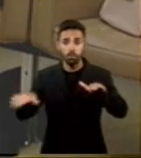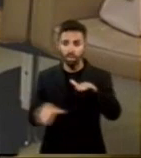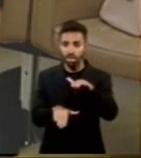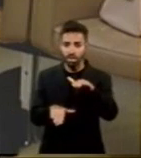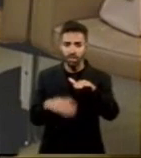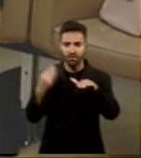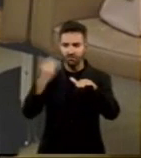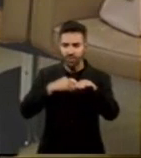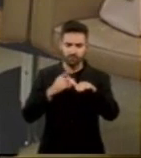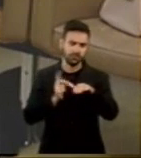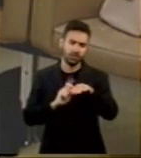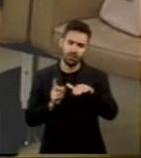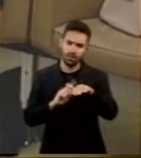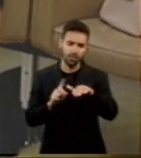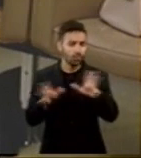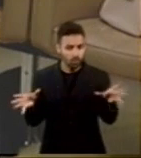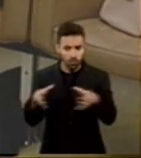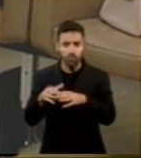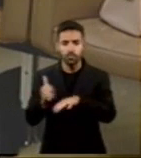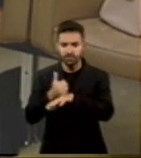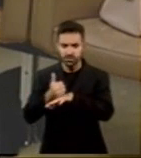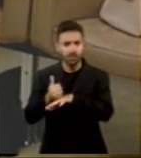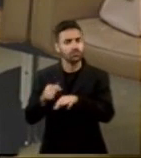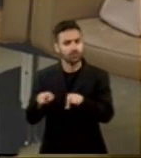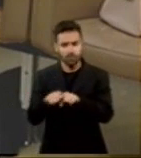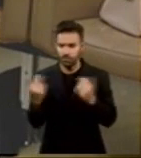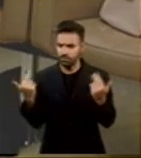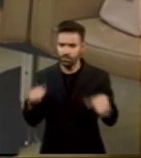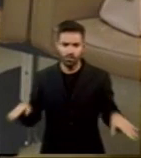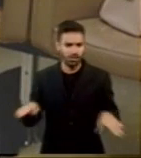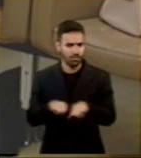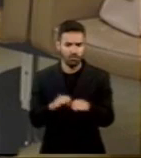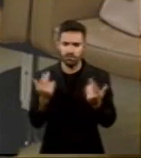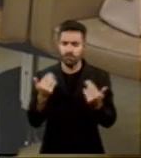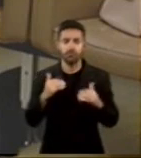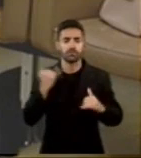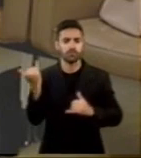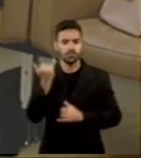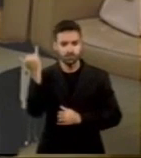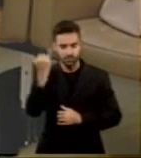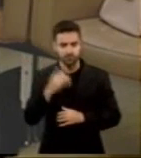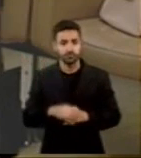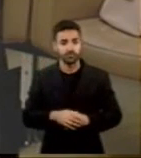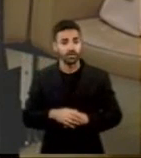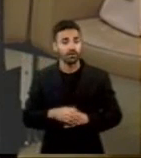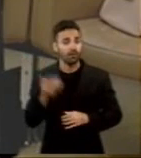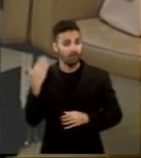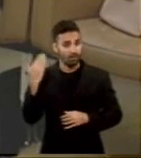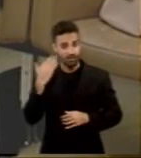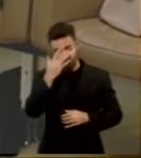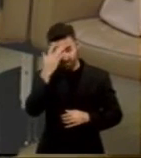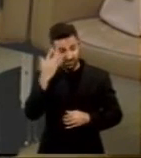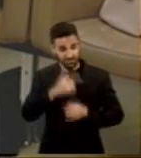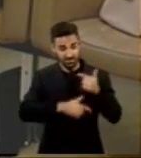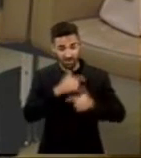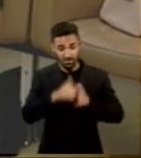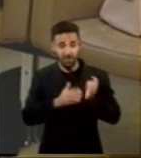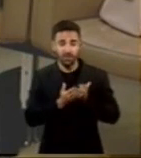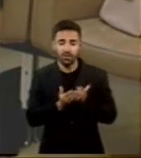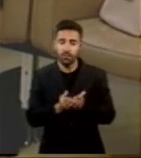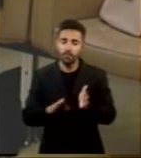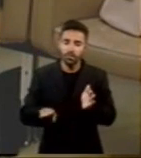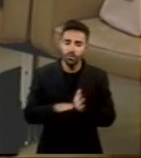uma categoria que é importante. Na época em que os trabalhadores portuários faziam todo